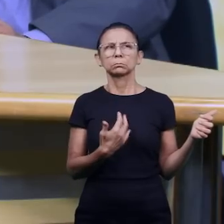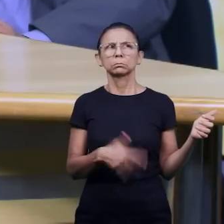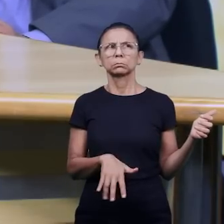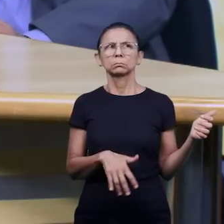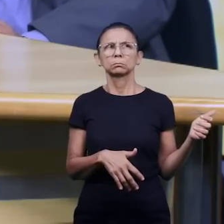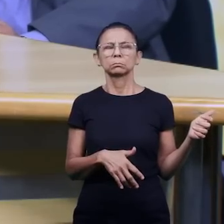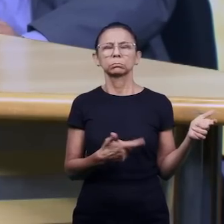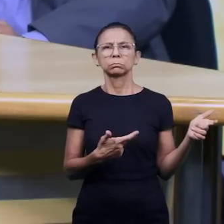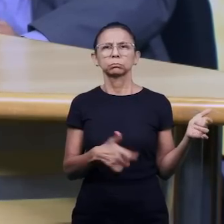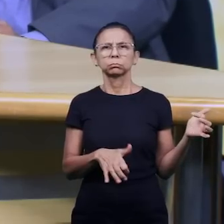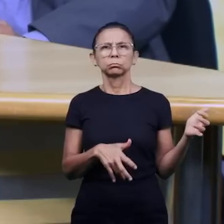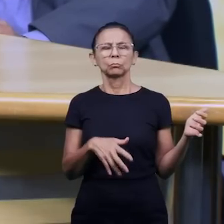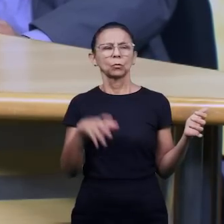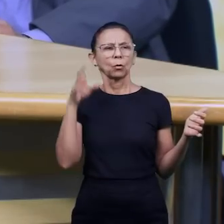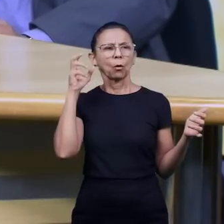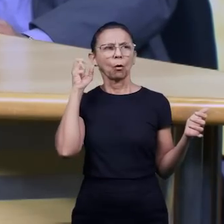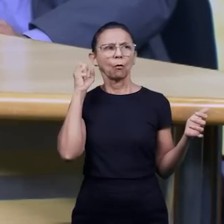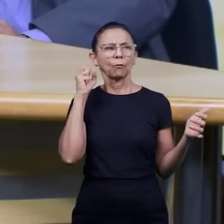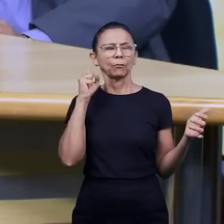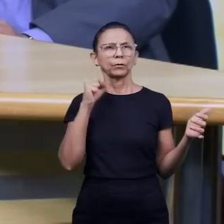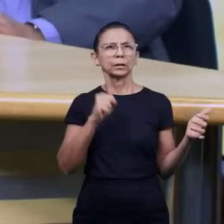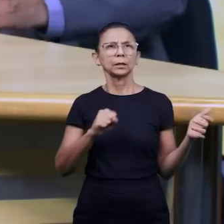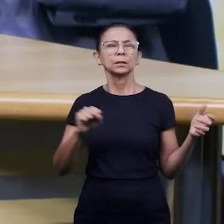Entendeu? Apatia.